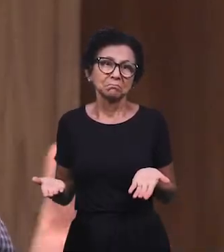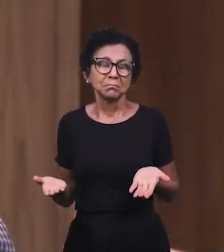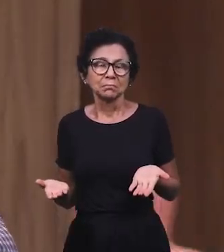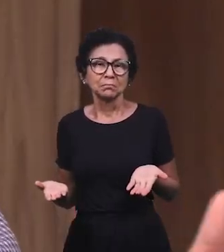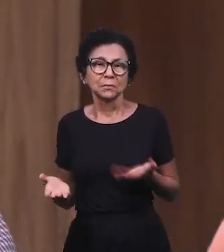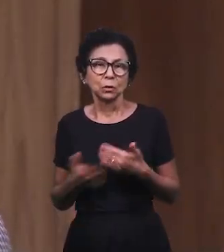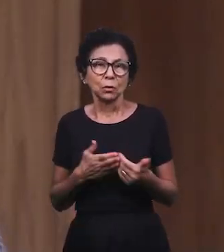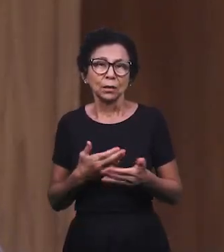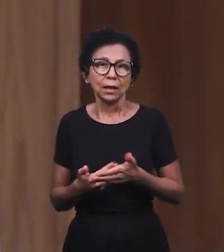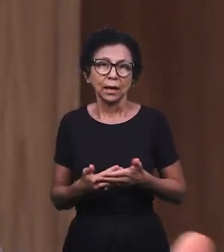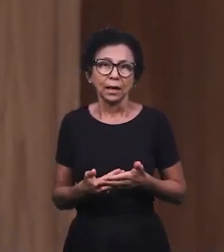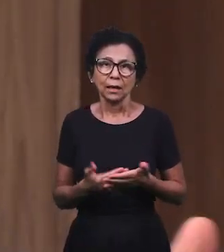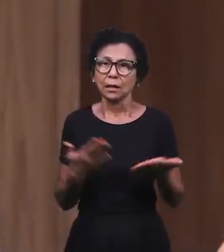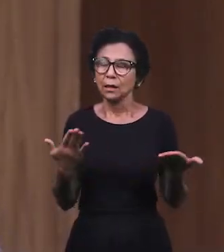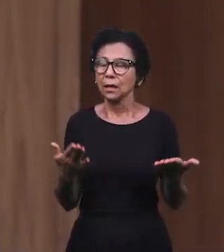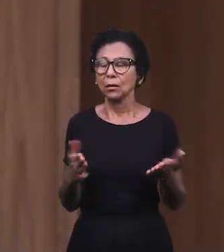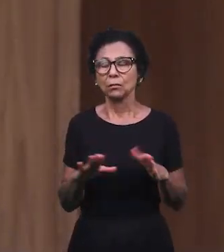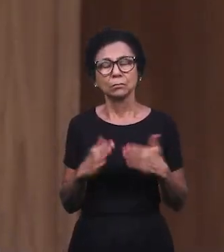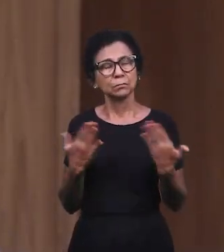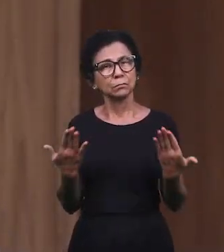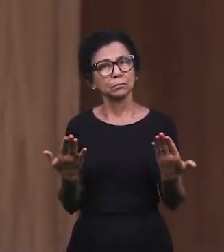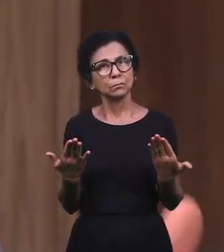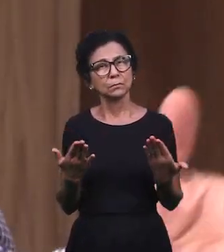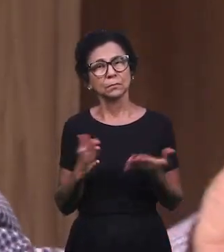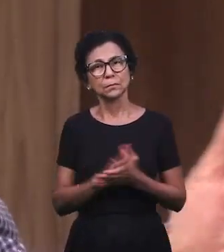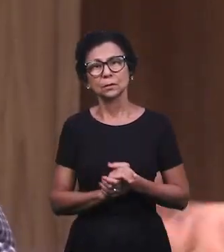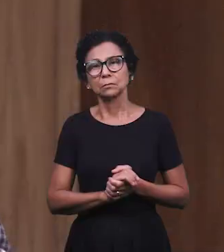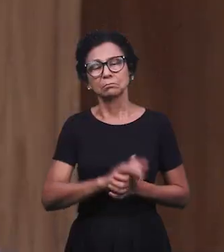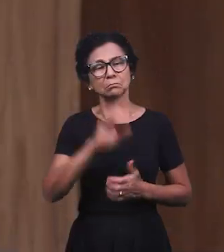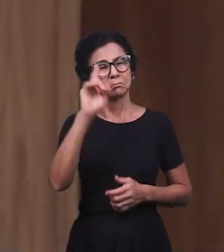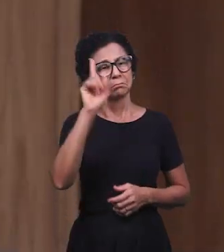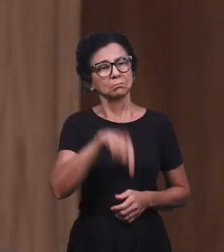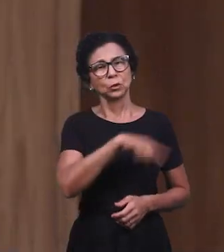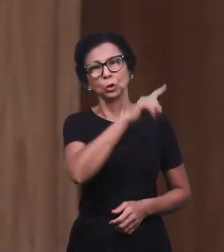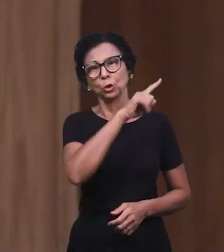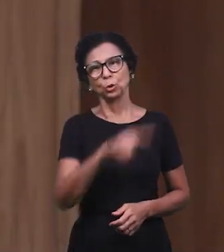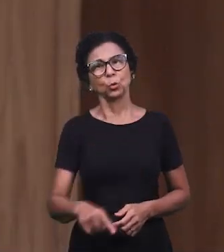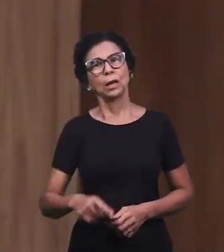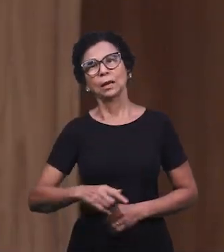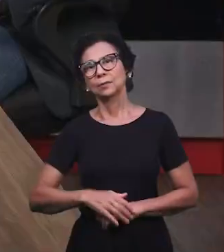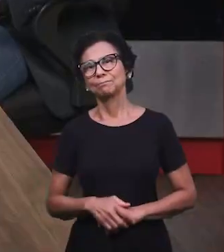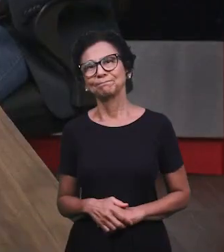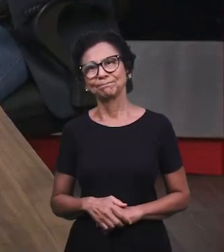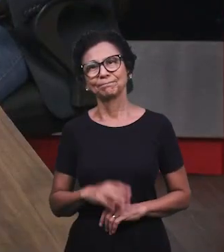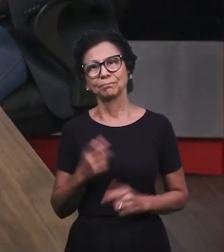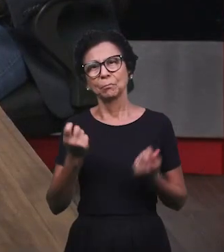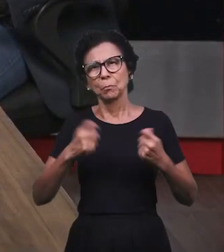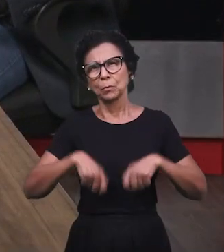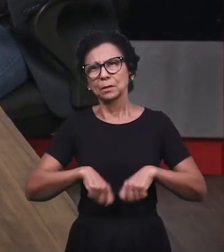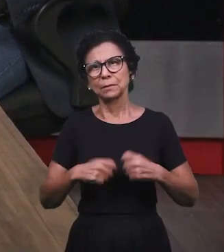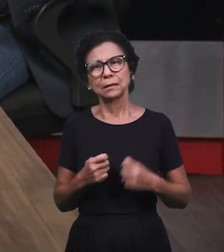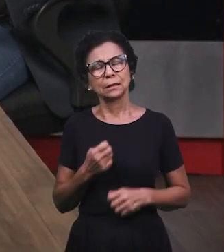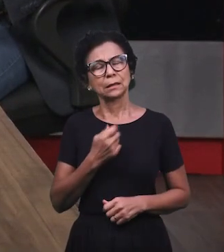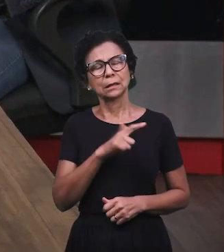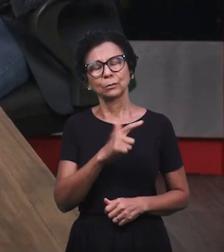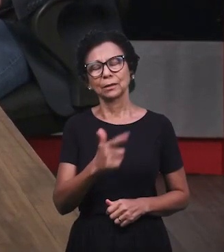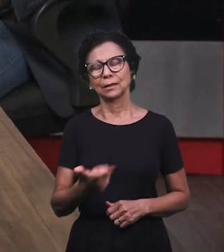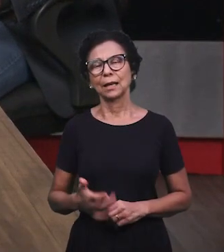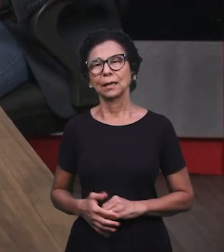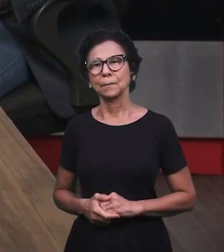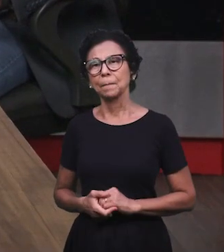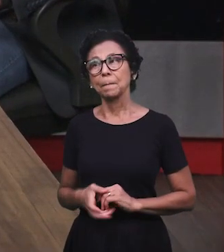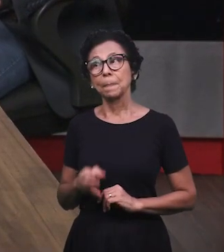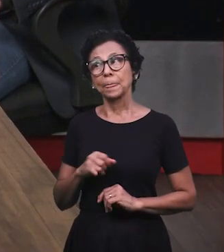Impossível. A probabilidade é simplesmente nula. Mas há aqueles... E se a gente assumir essas